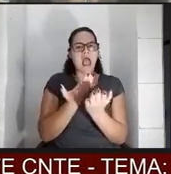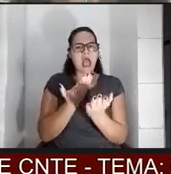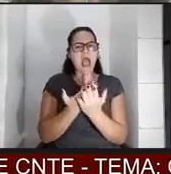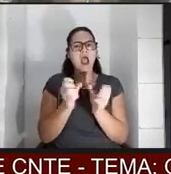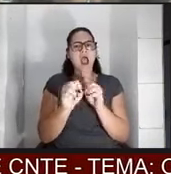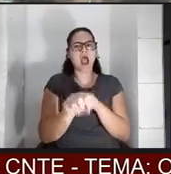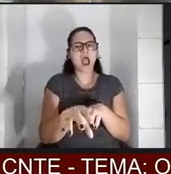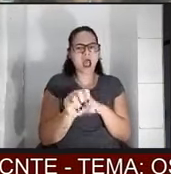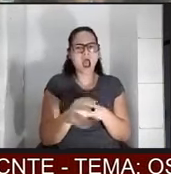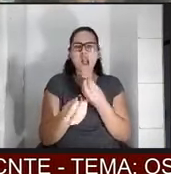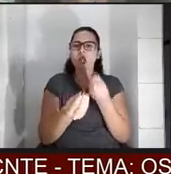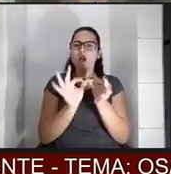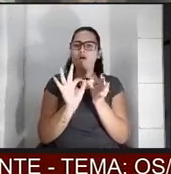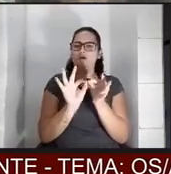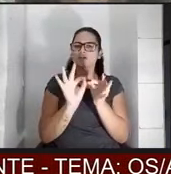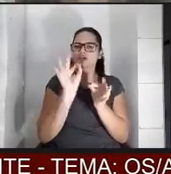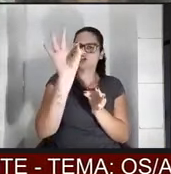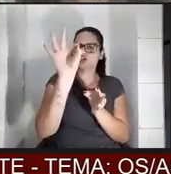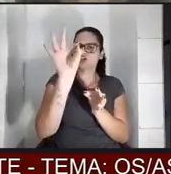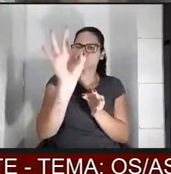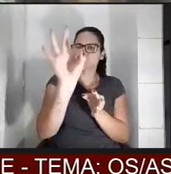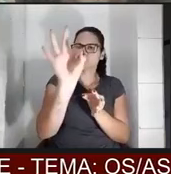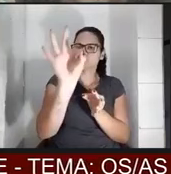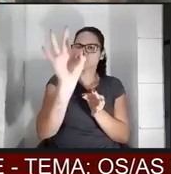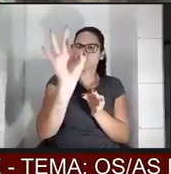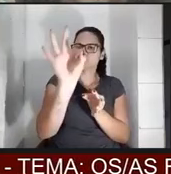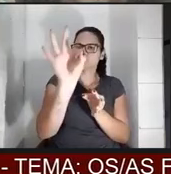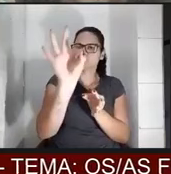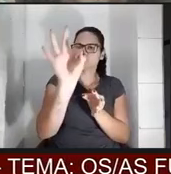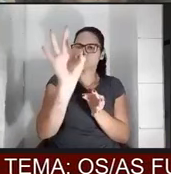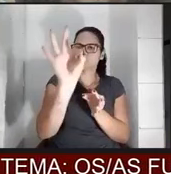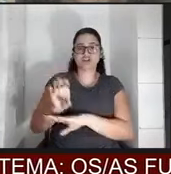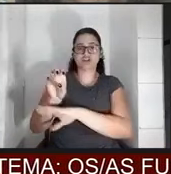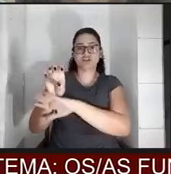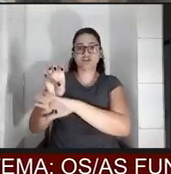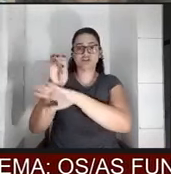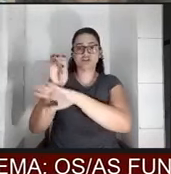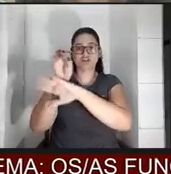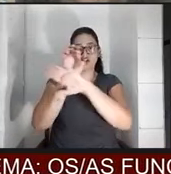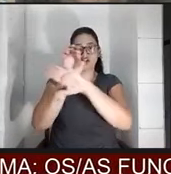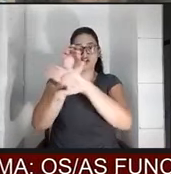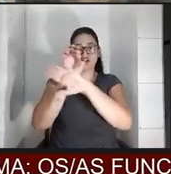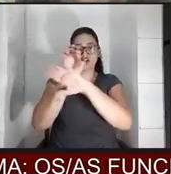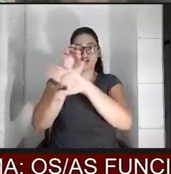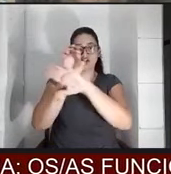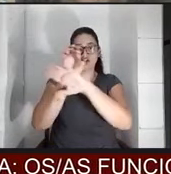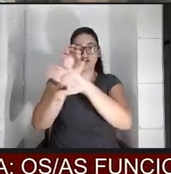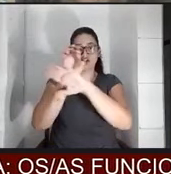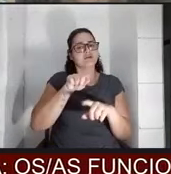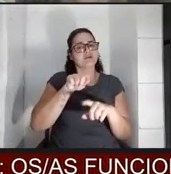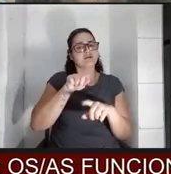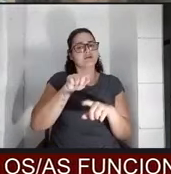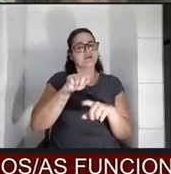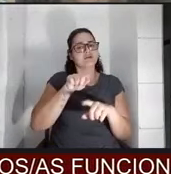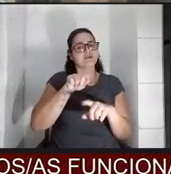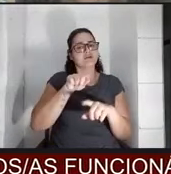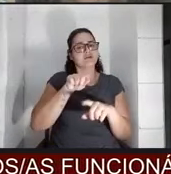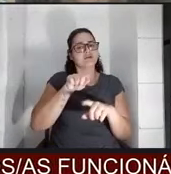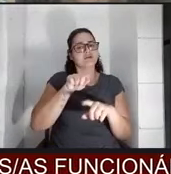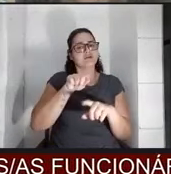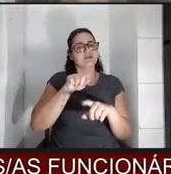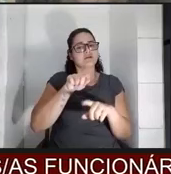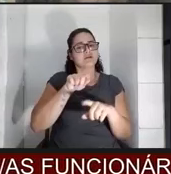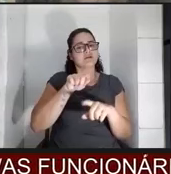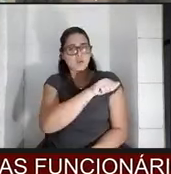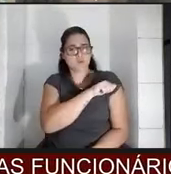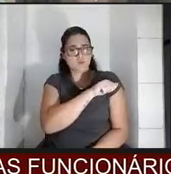à distância, cada estado chama de uma maneira. Escuto dos alunos